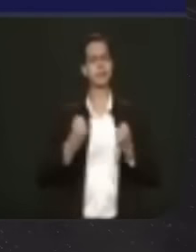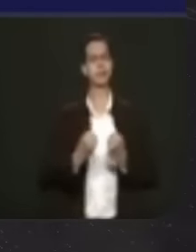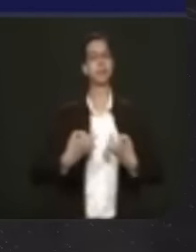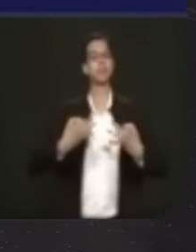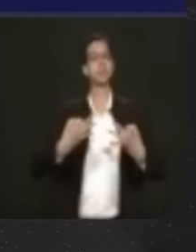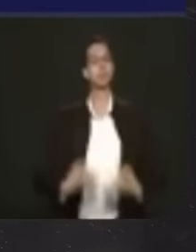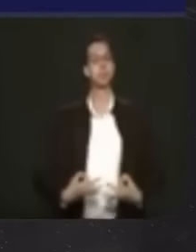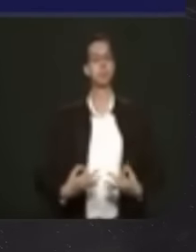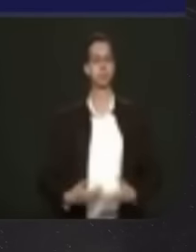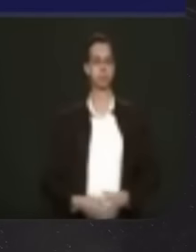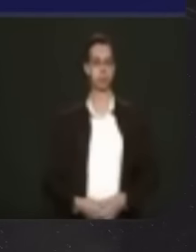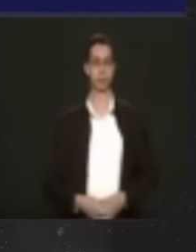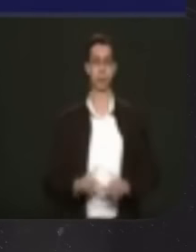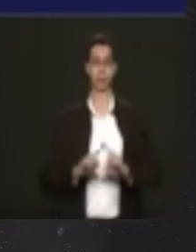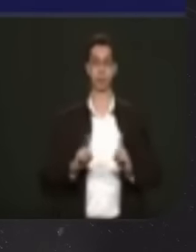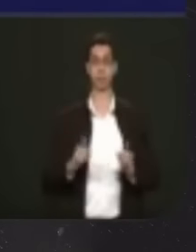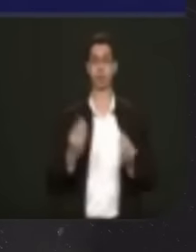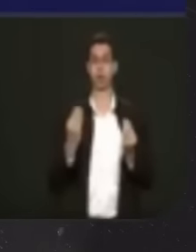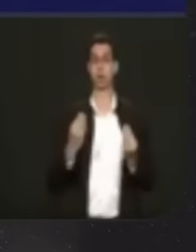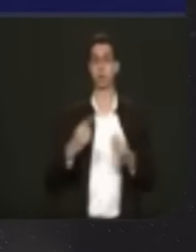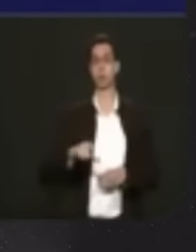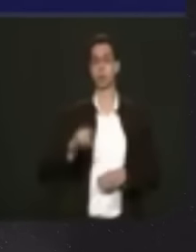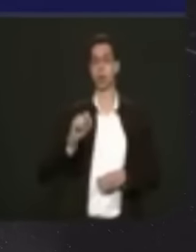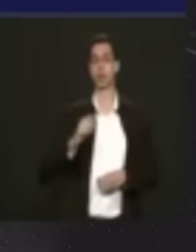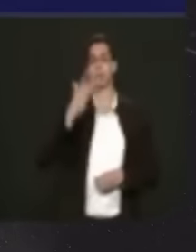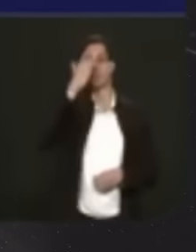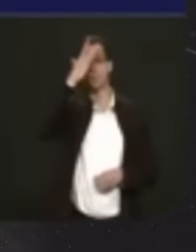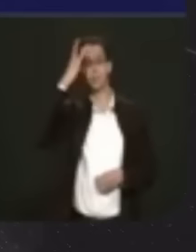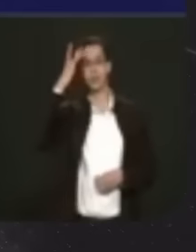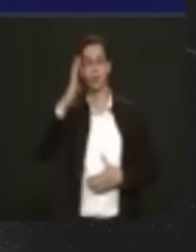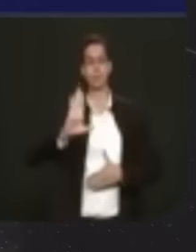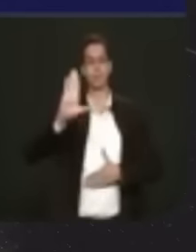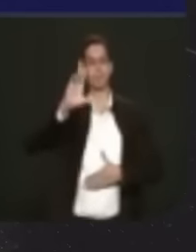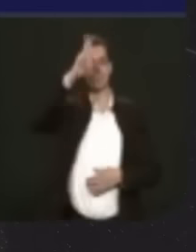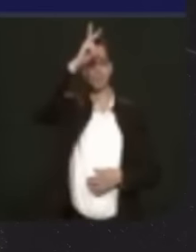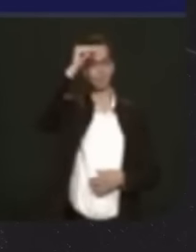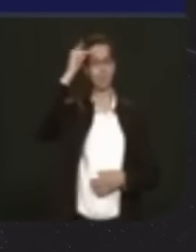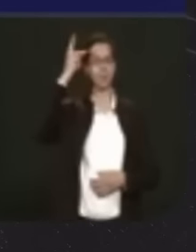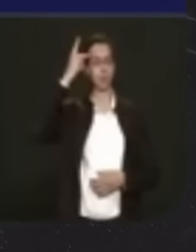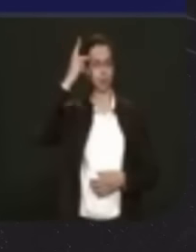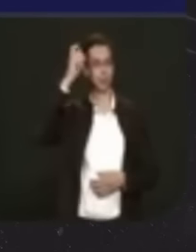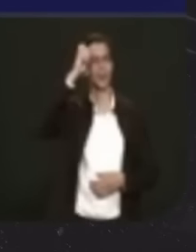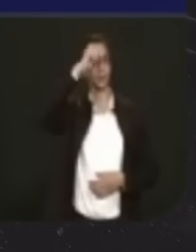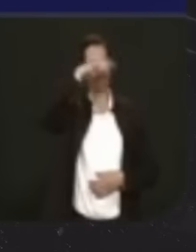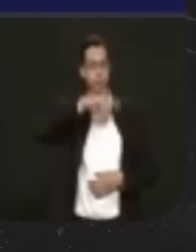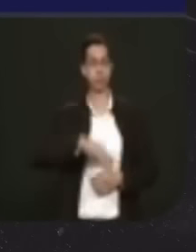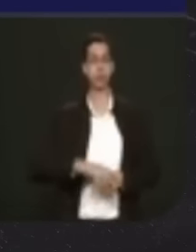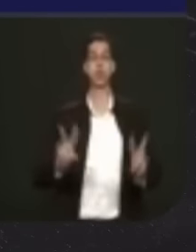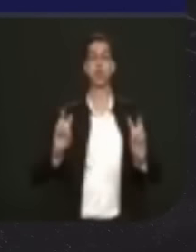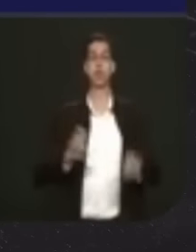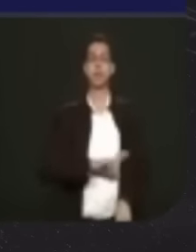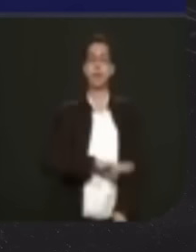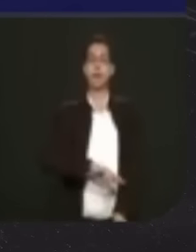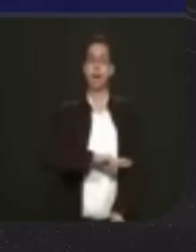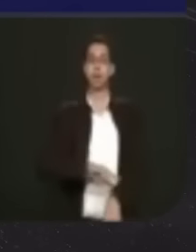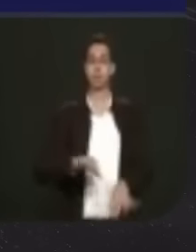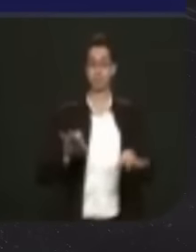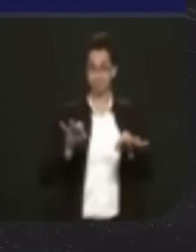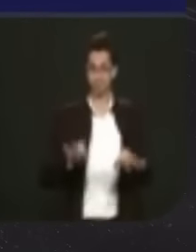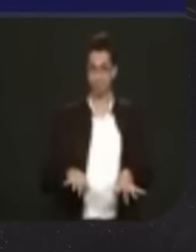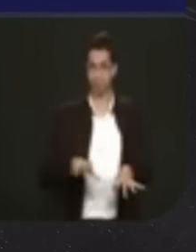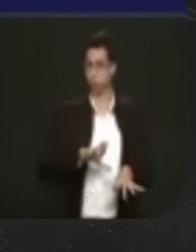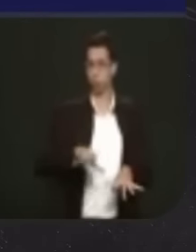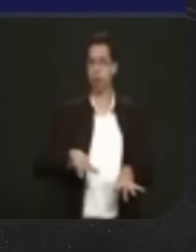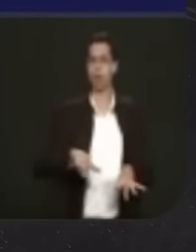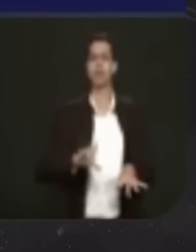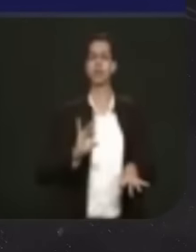de águas para você definir os candidatos à prefeitura de São Paulo a questão racial não deve ser tratada no específico mas é no